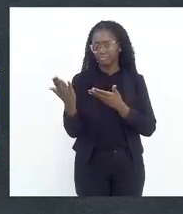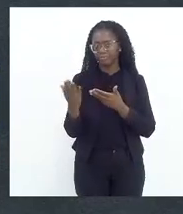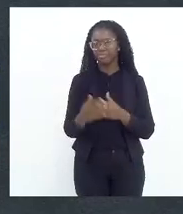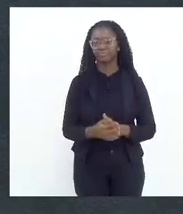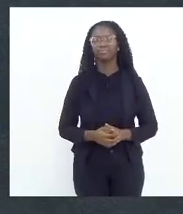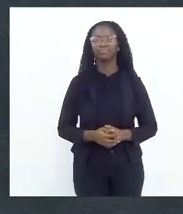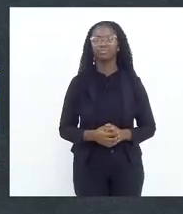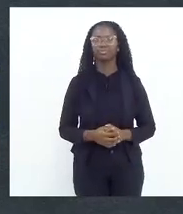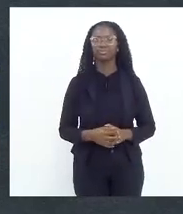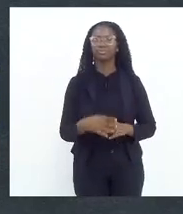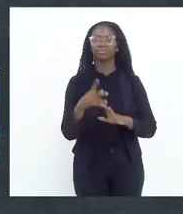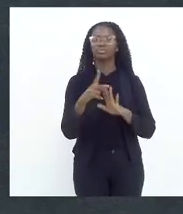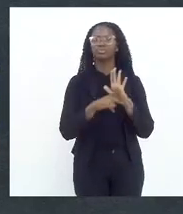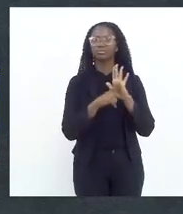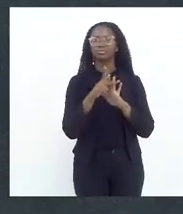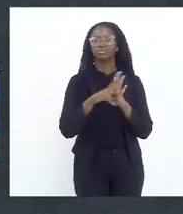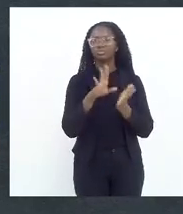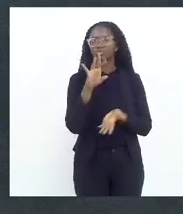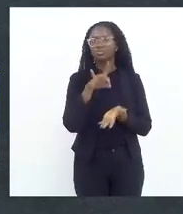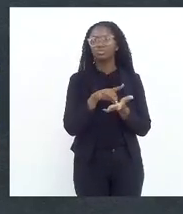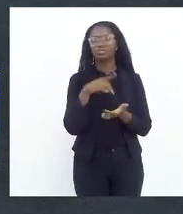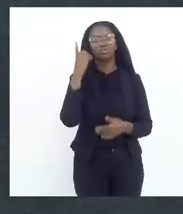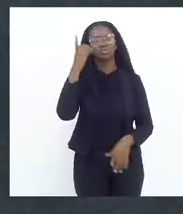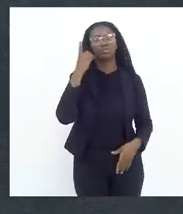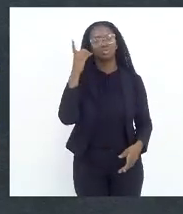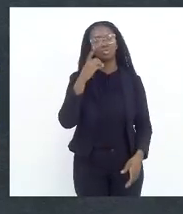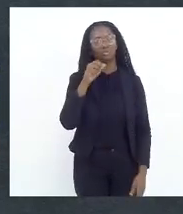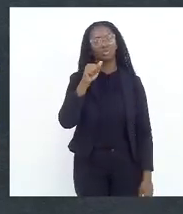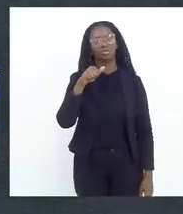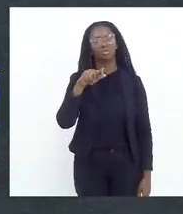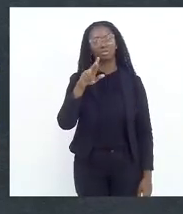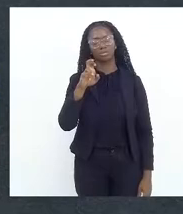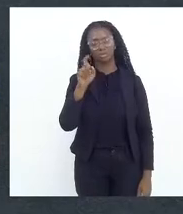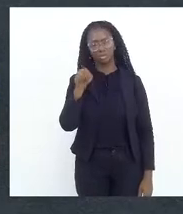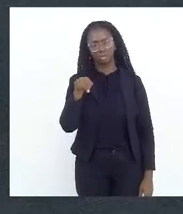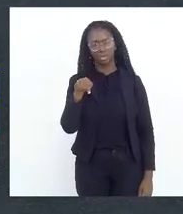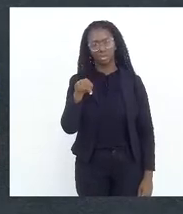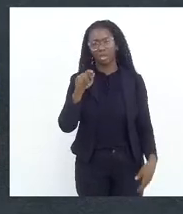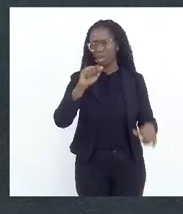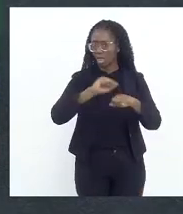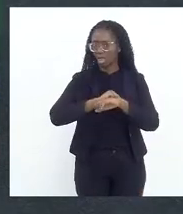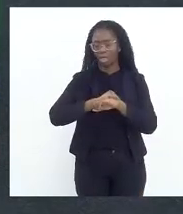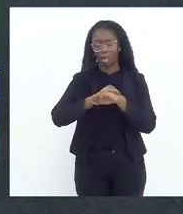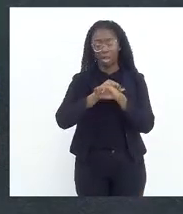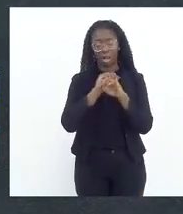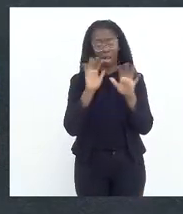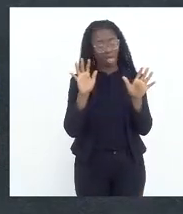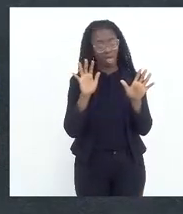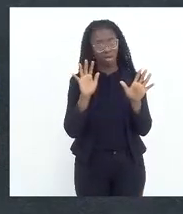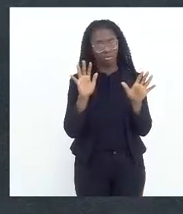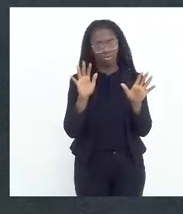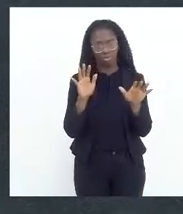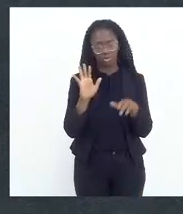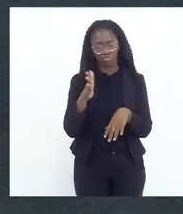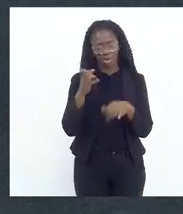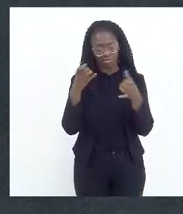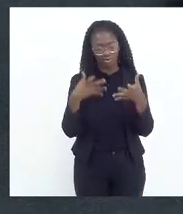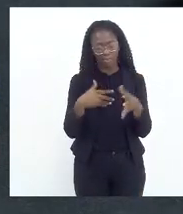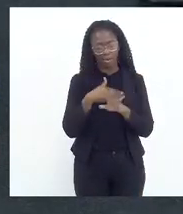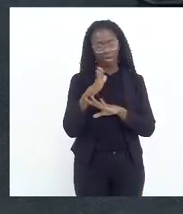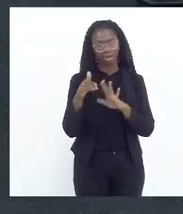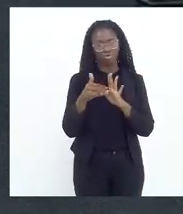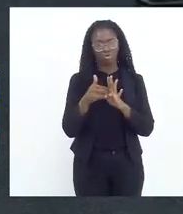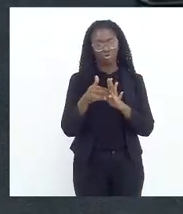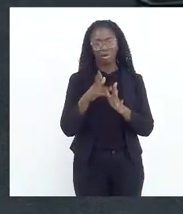projeto original do deputado Siciliano é muito claro na forma.